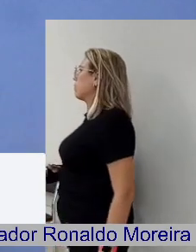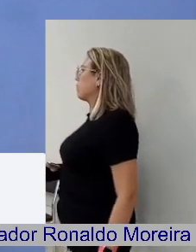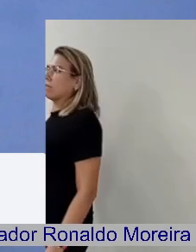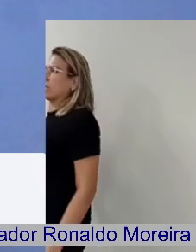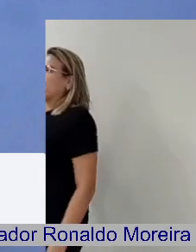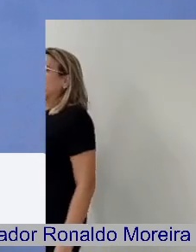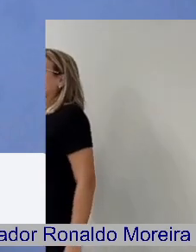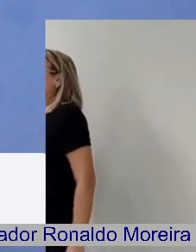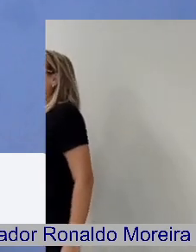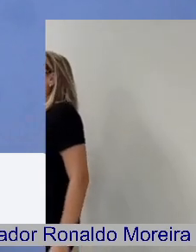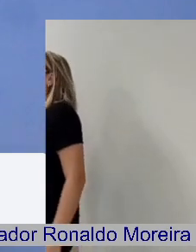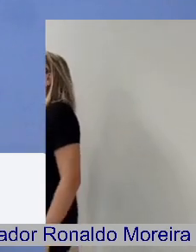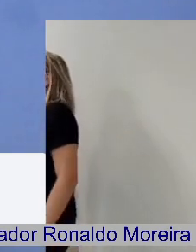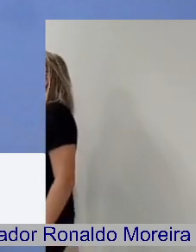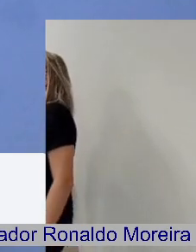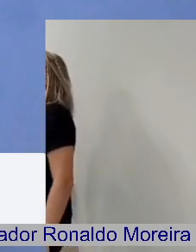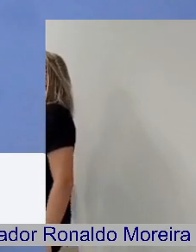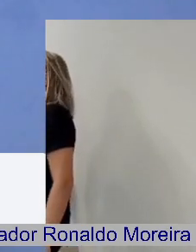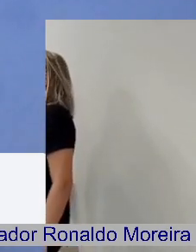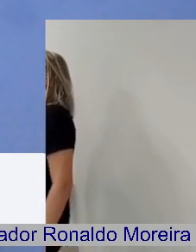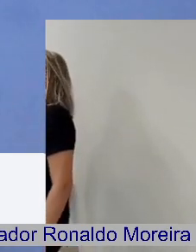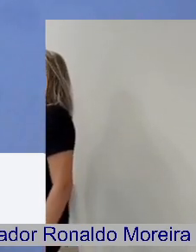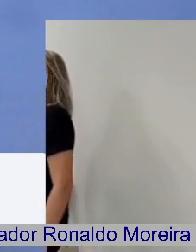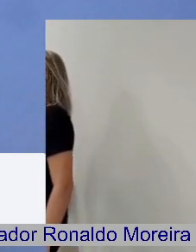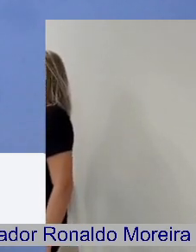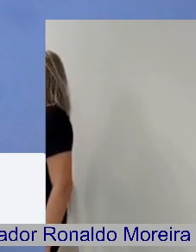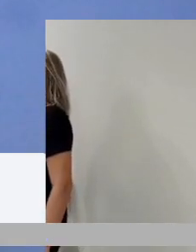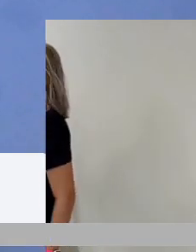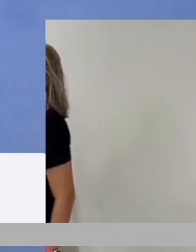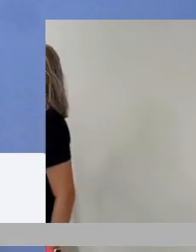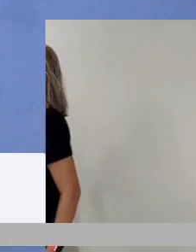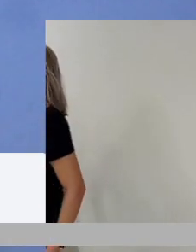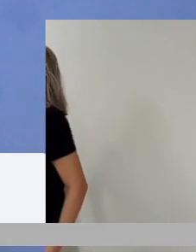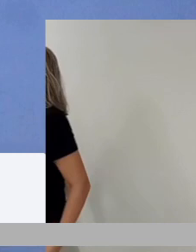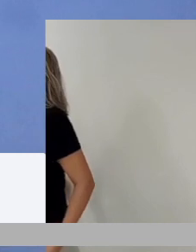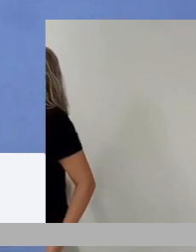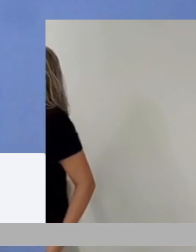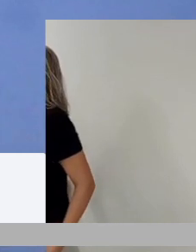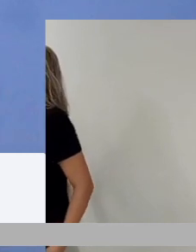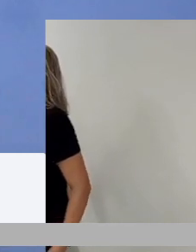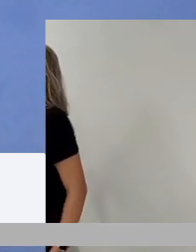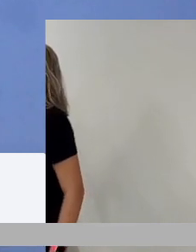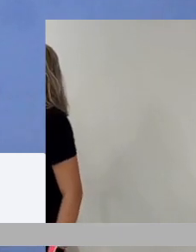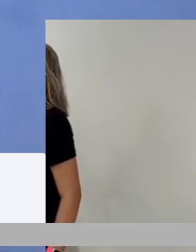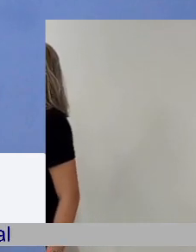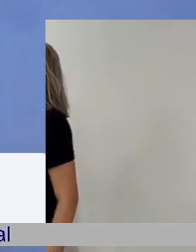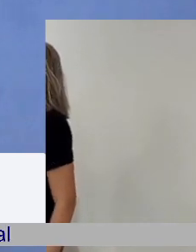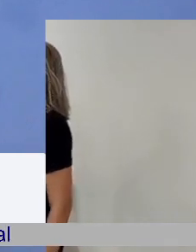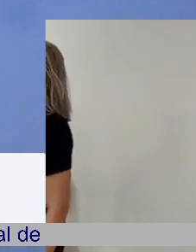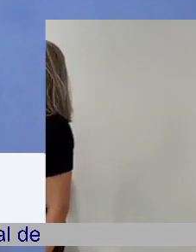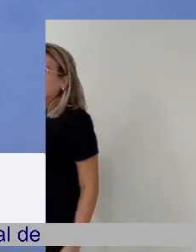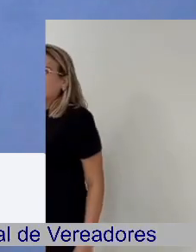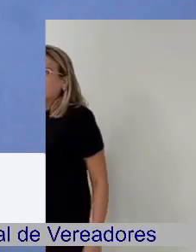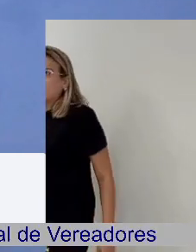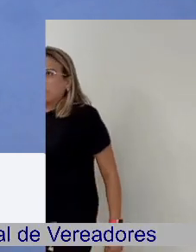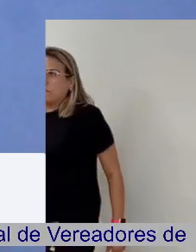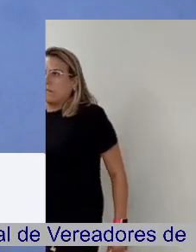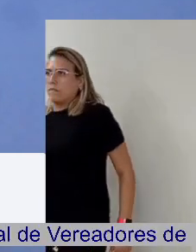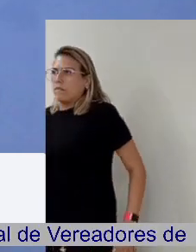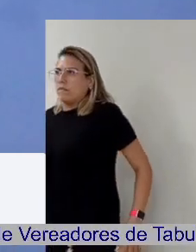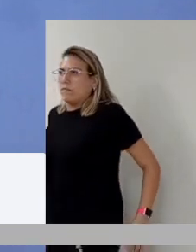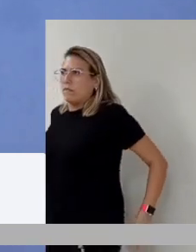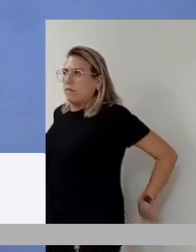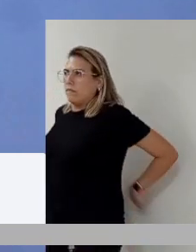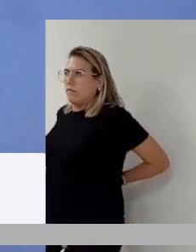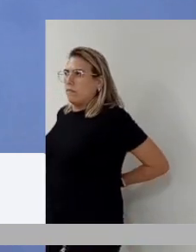Malveira com a palavra o vereador Ronaldo Malveira Câmara Municipal de Vereadores de Tabuleiro do